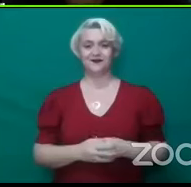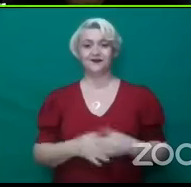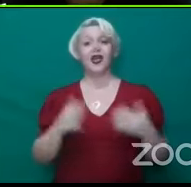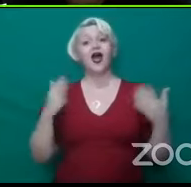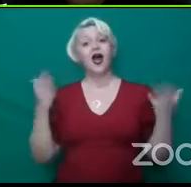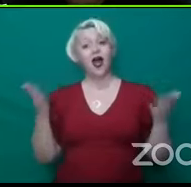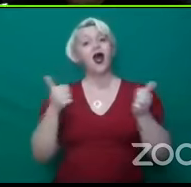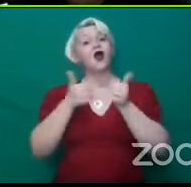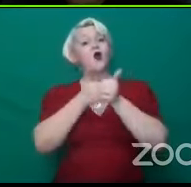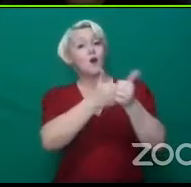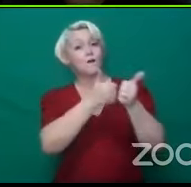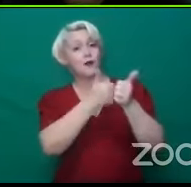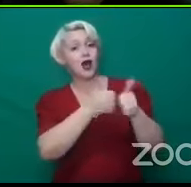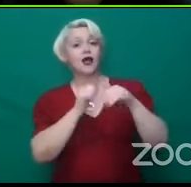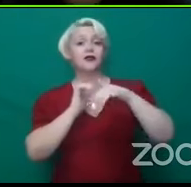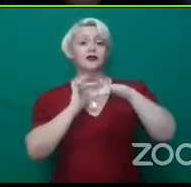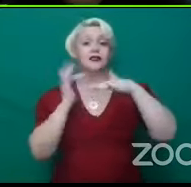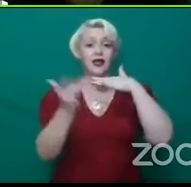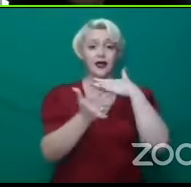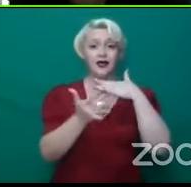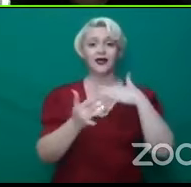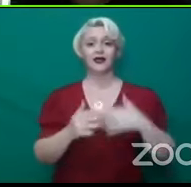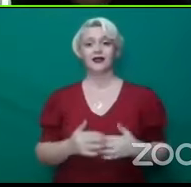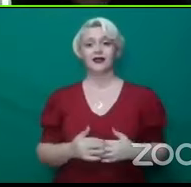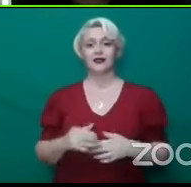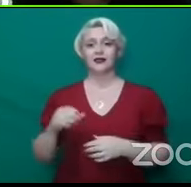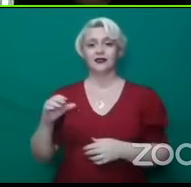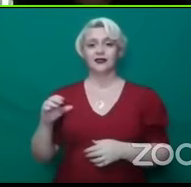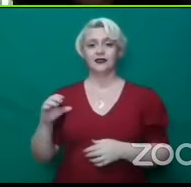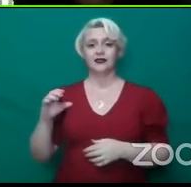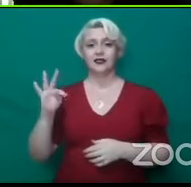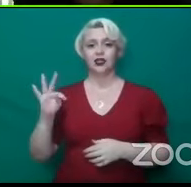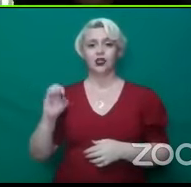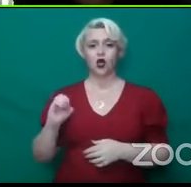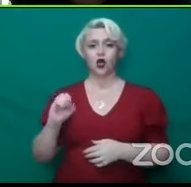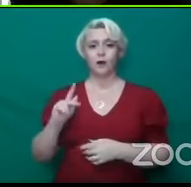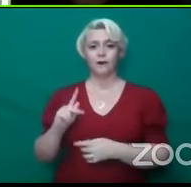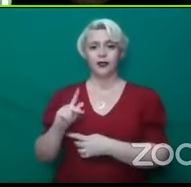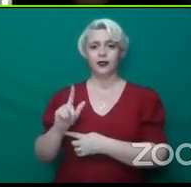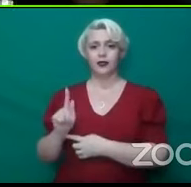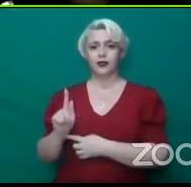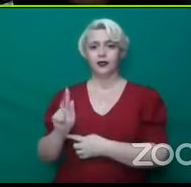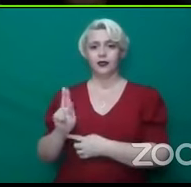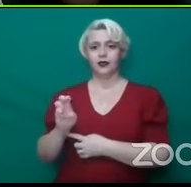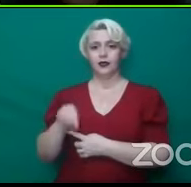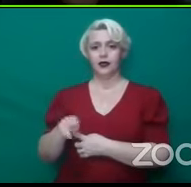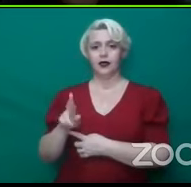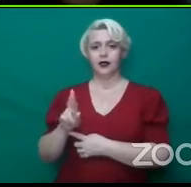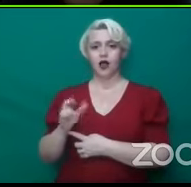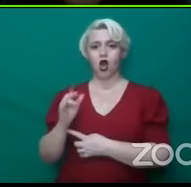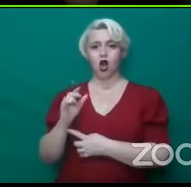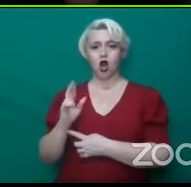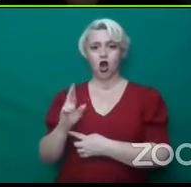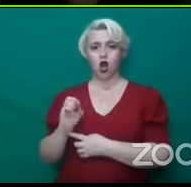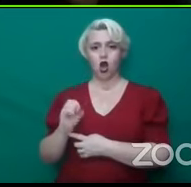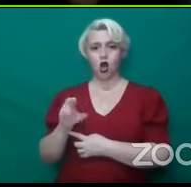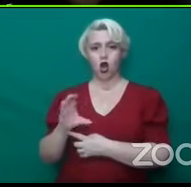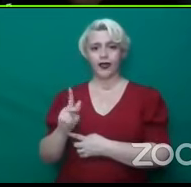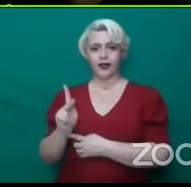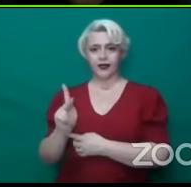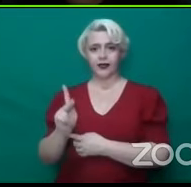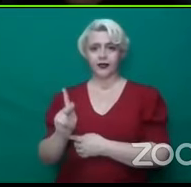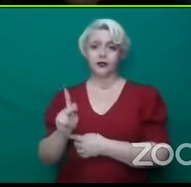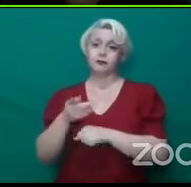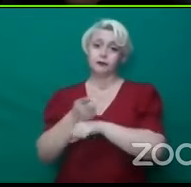obrigado. acompanhem, me sigam no Instagram, é Top Gun Rocker, ou procurem no Facebook, mas eu acho que daí tem